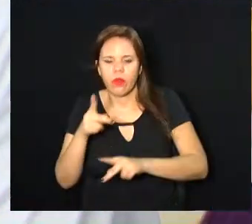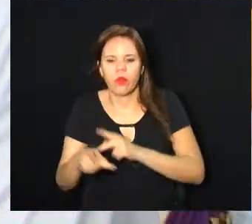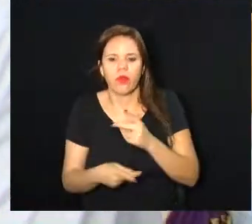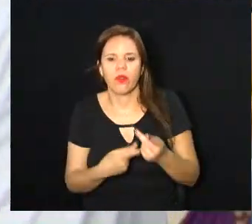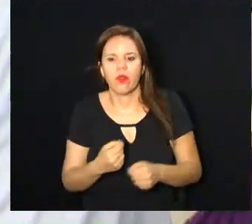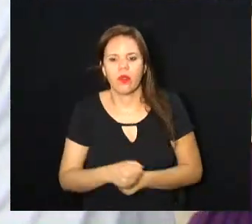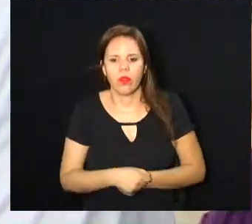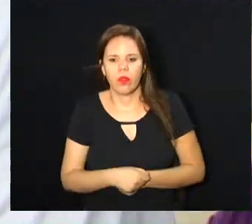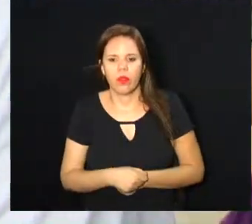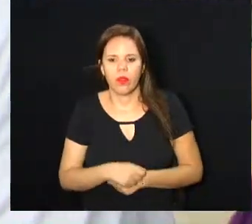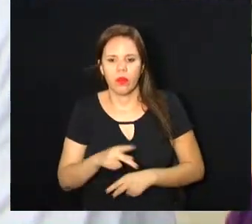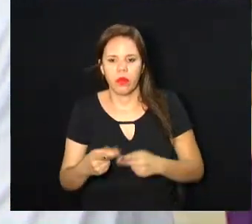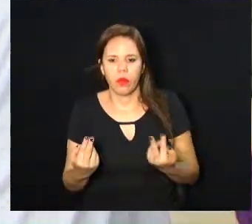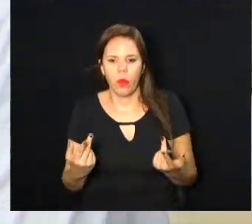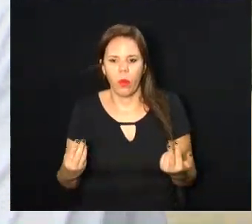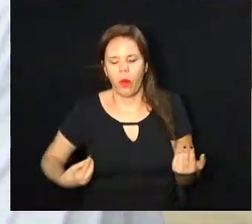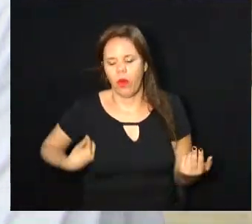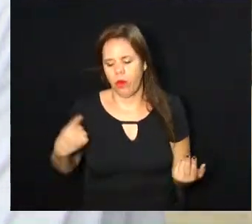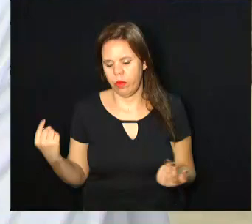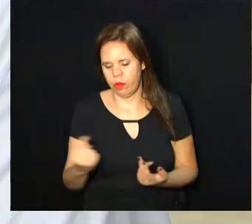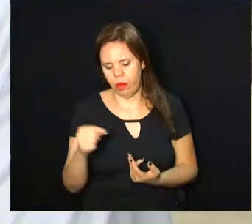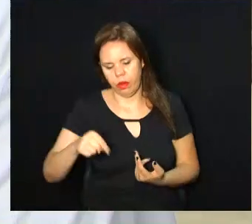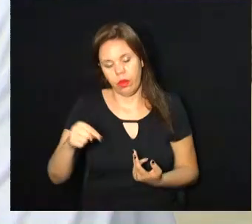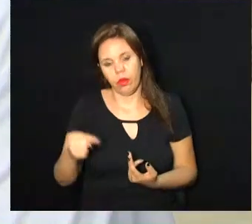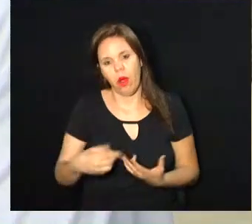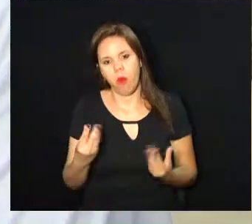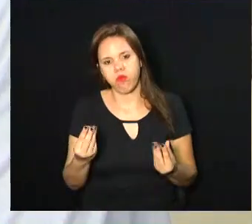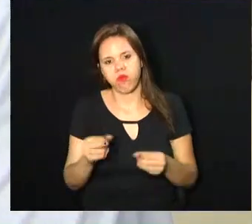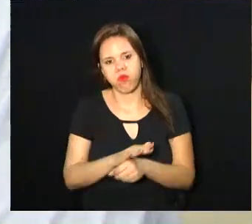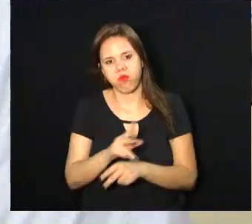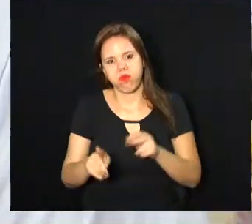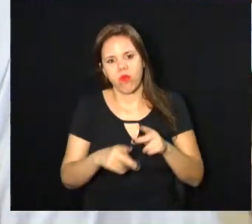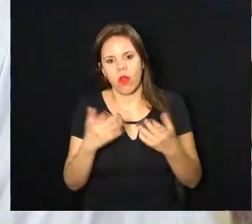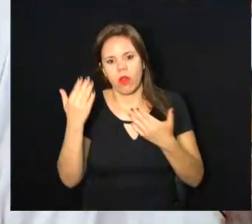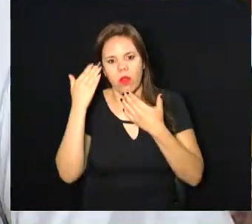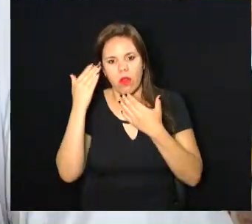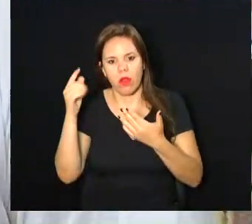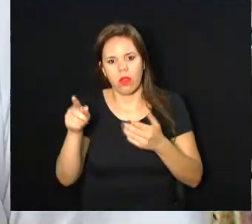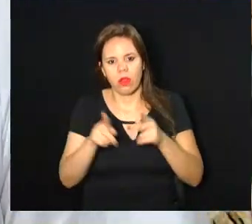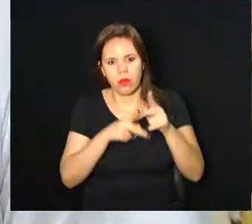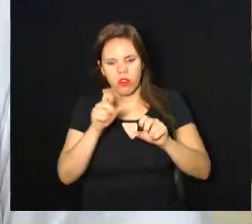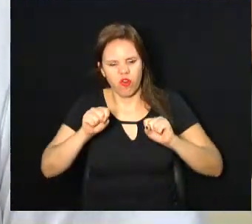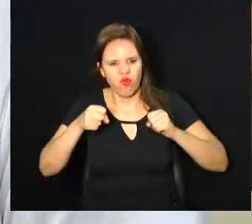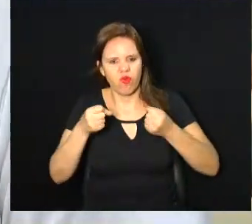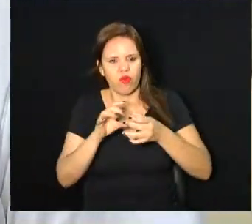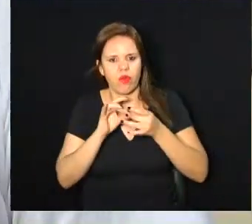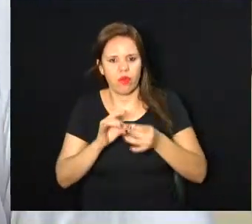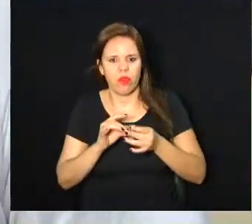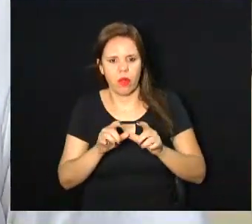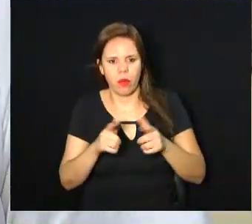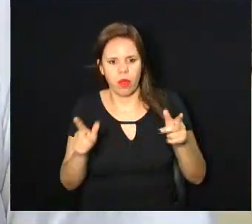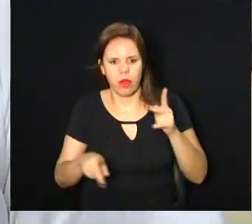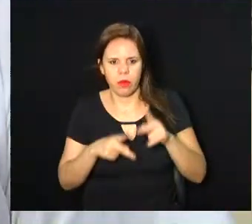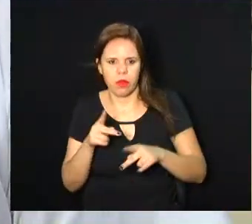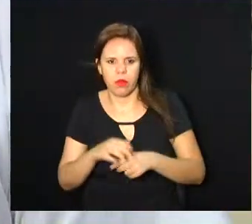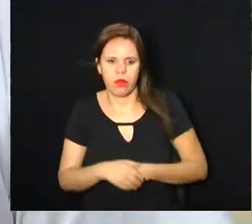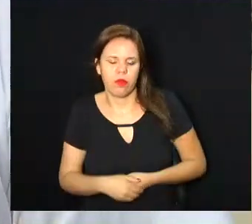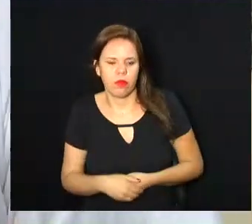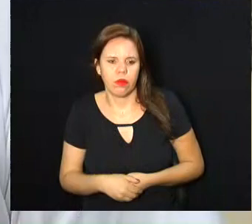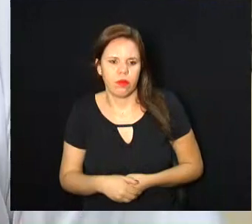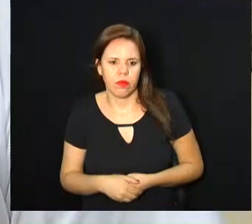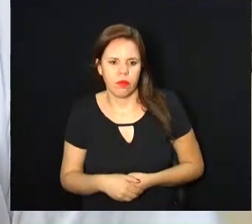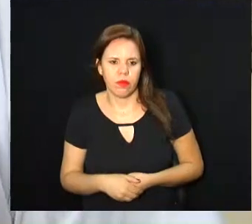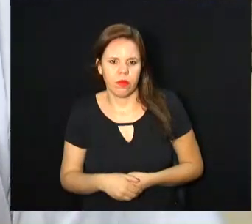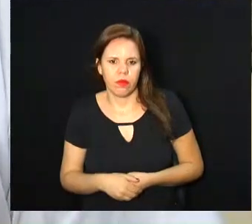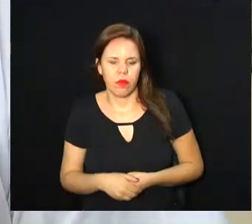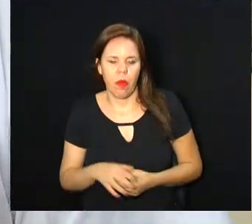as pessoas que estão aqui. Nós somos muitos e graças a essa energia da maioria,